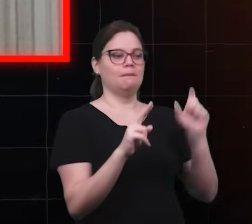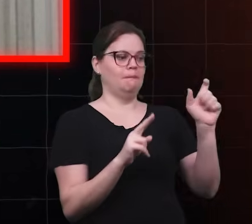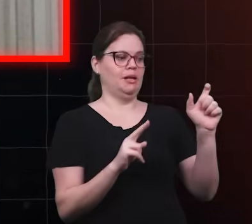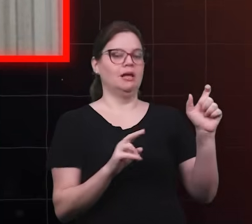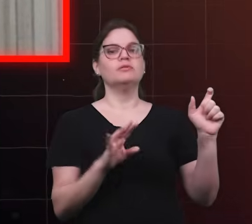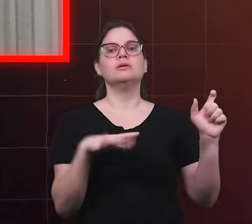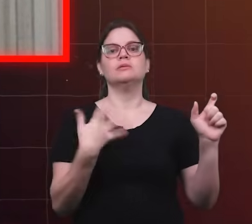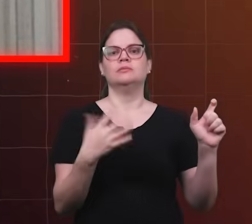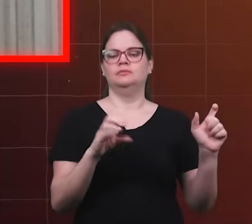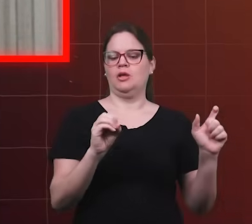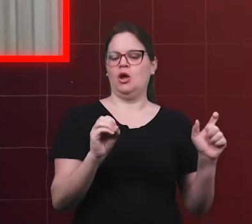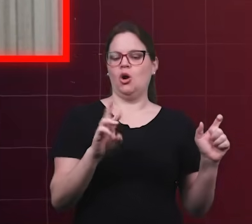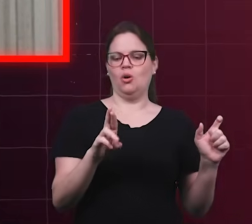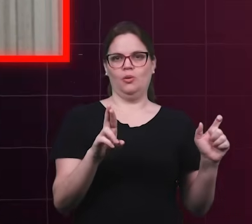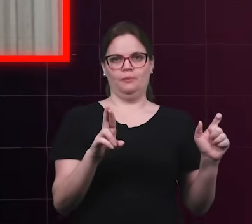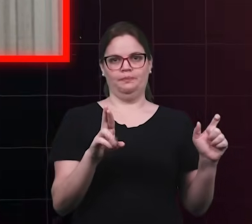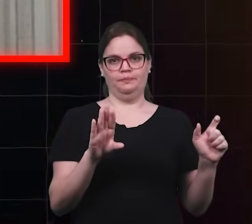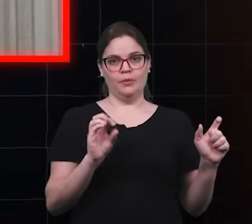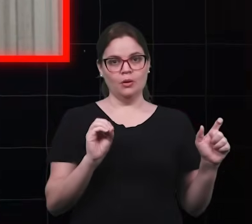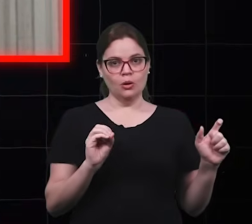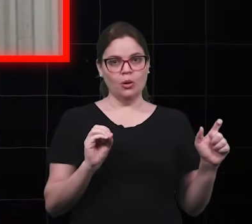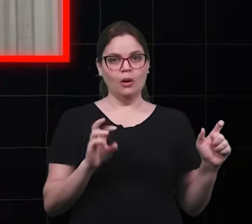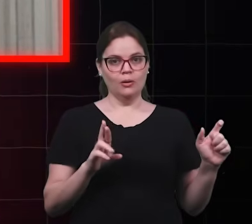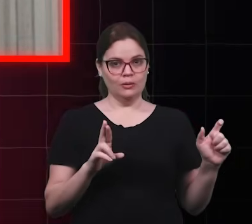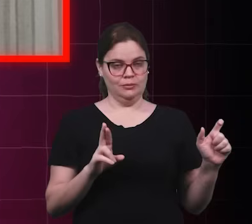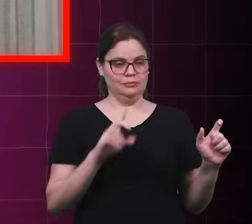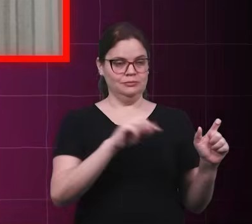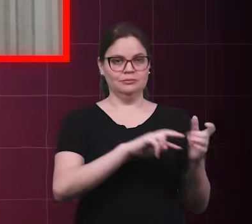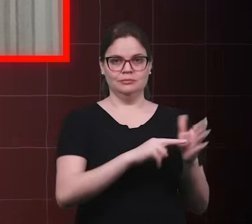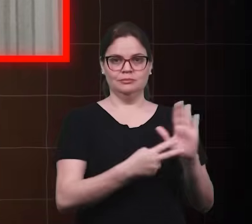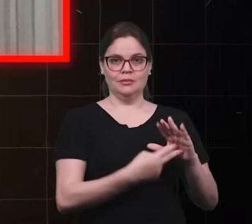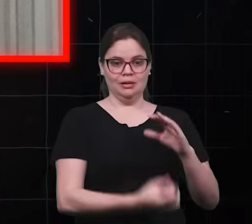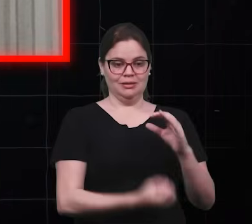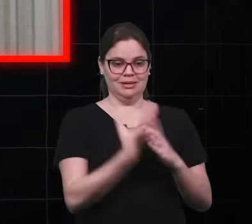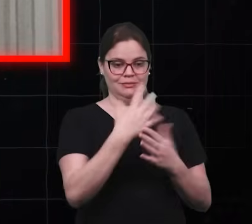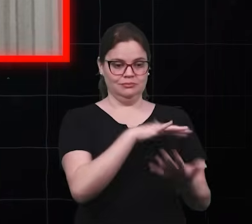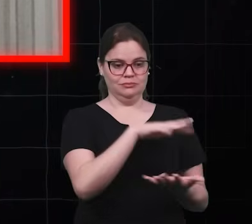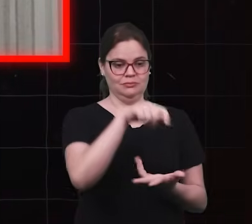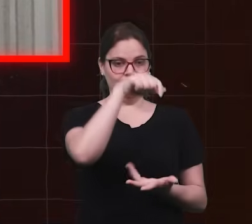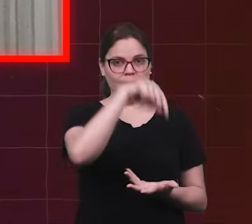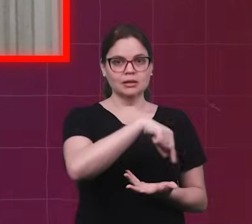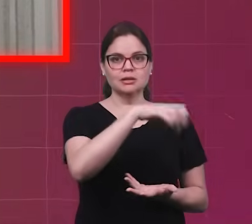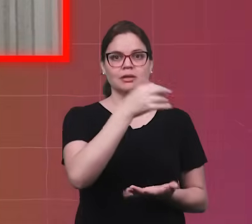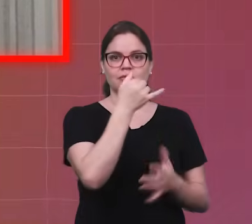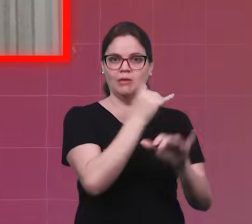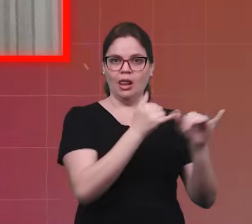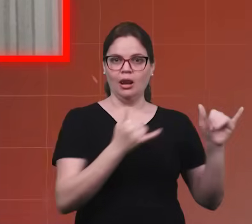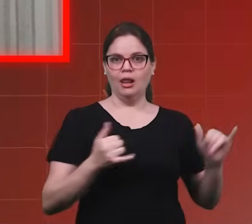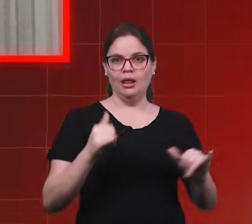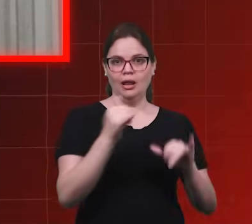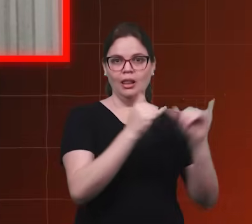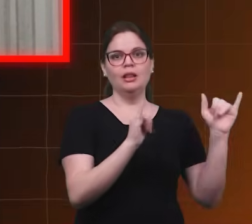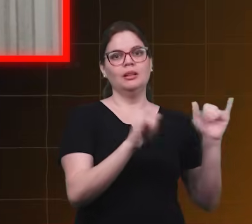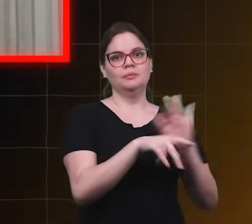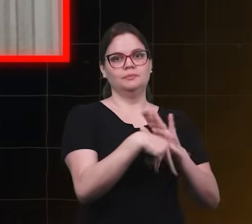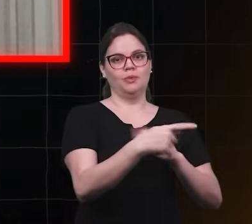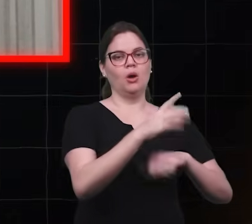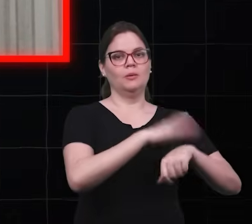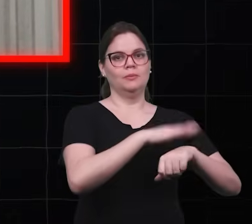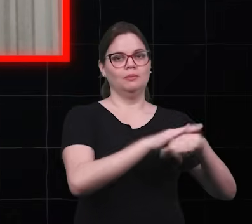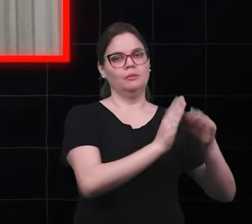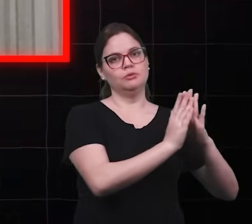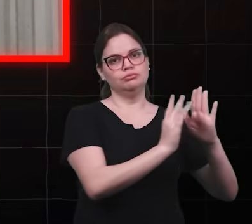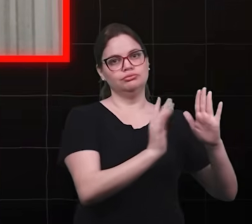or, significando uma luz da obra criadora. É uma luz que foi criada em um certo